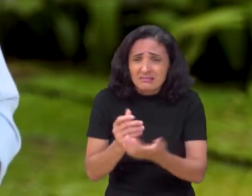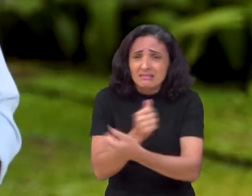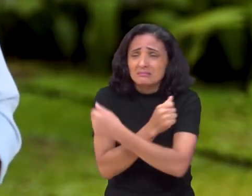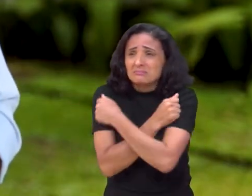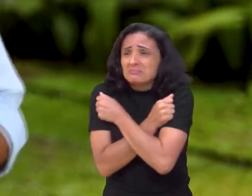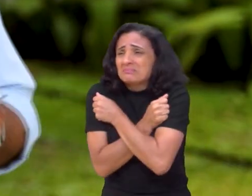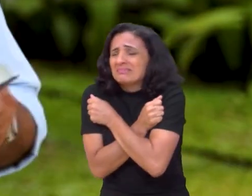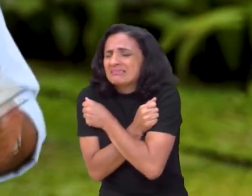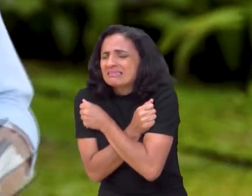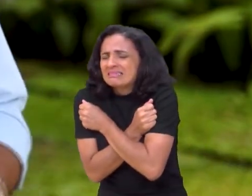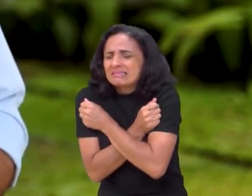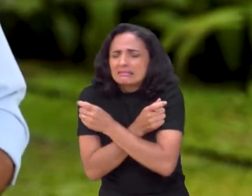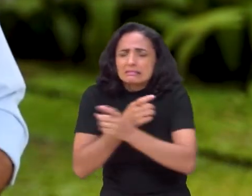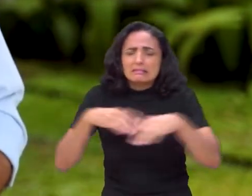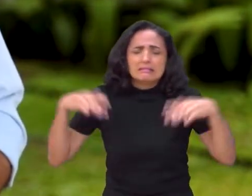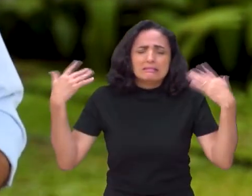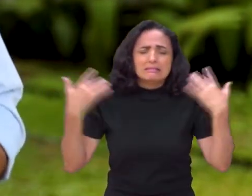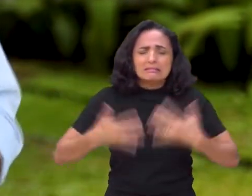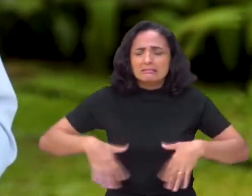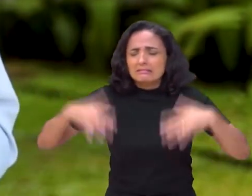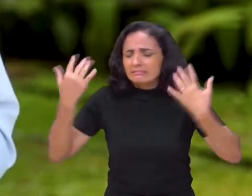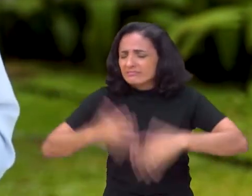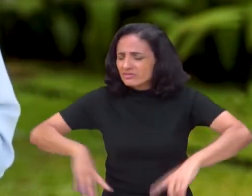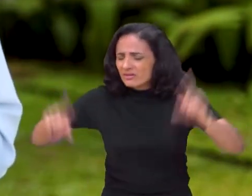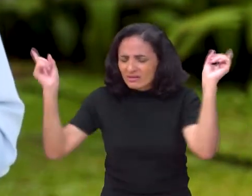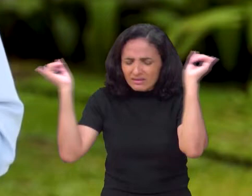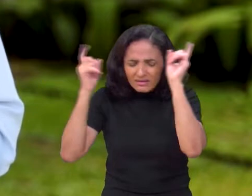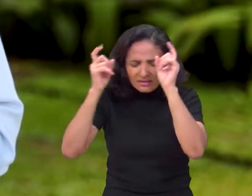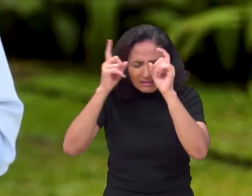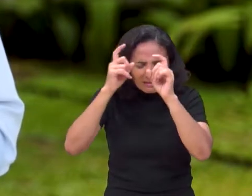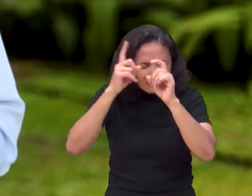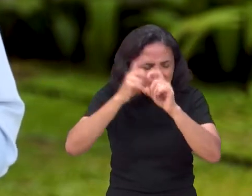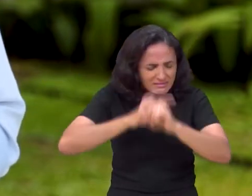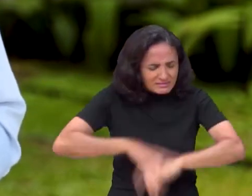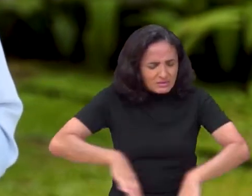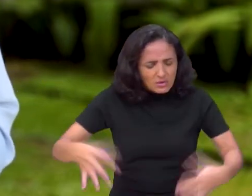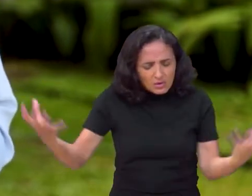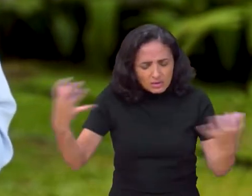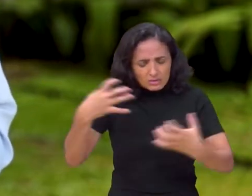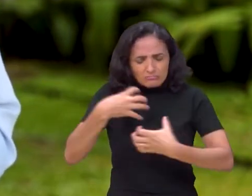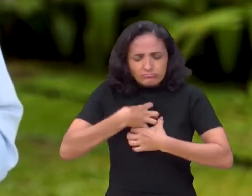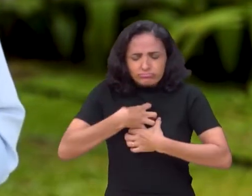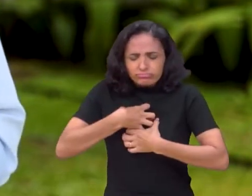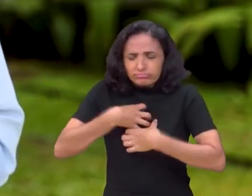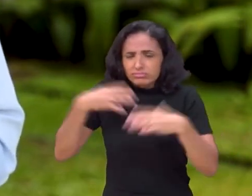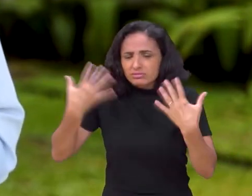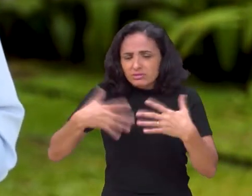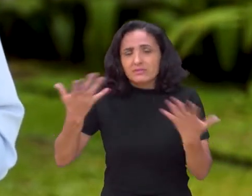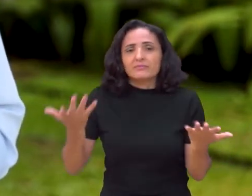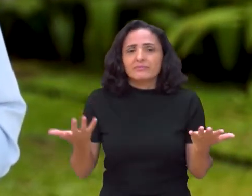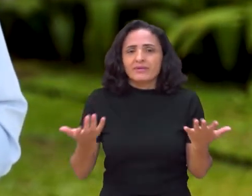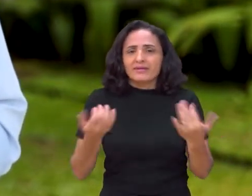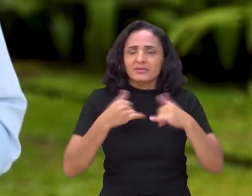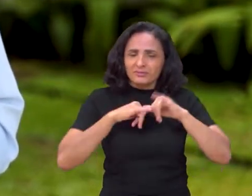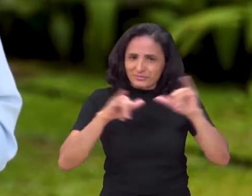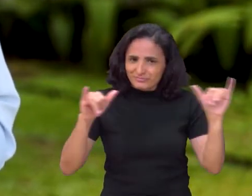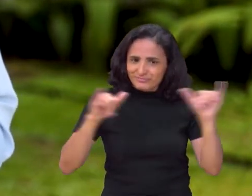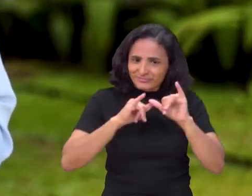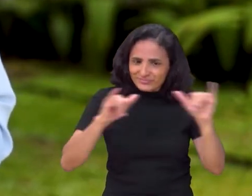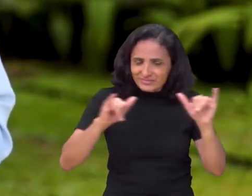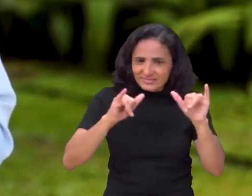dignidade humana, ele não consegue restaurar o consolo para as vidas. Mas eu gostaria de lhe dizer neste instante de